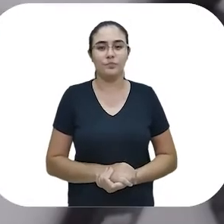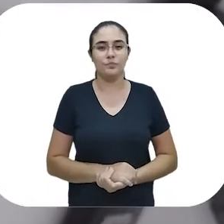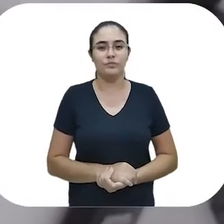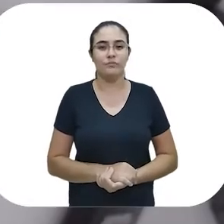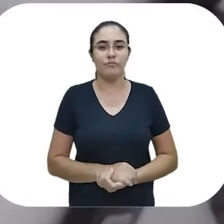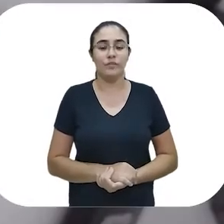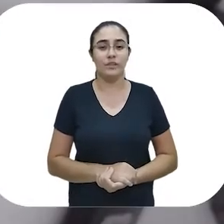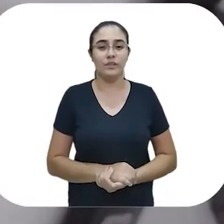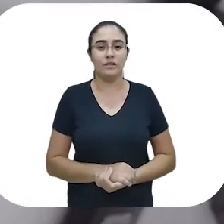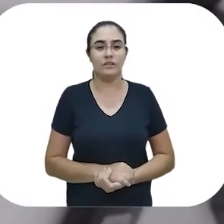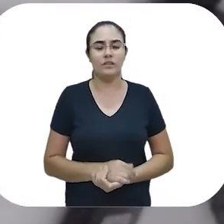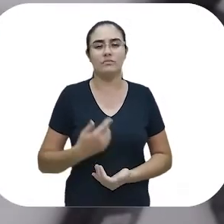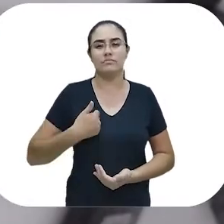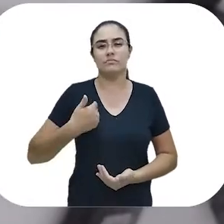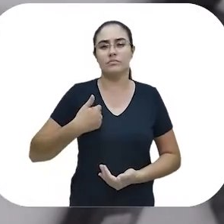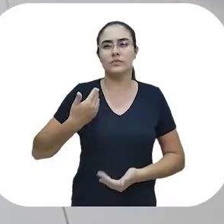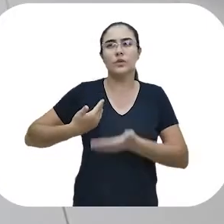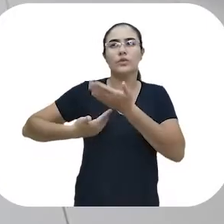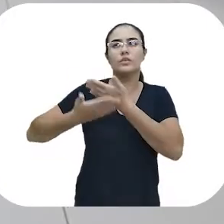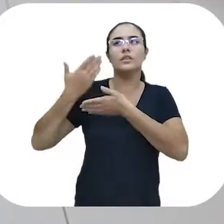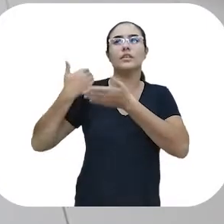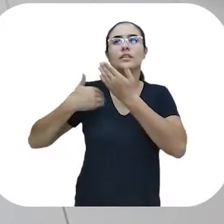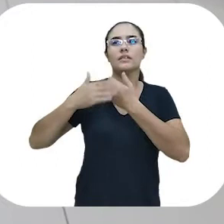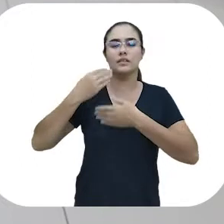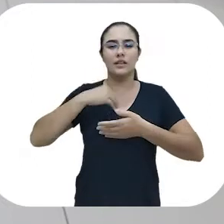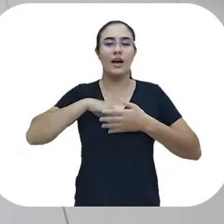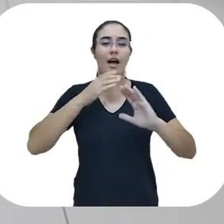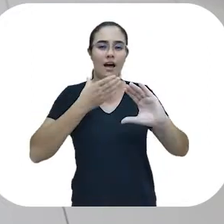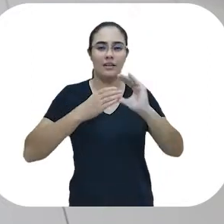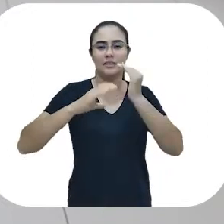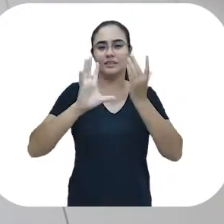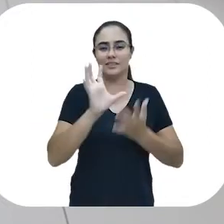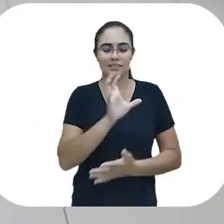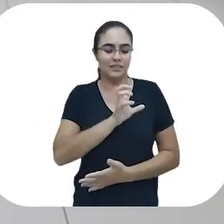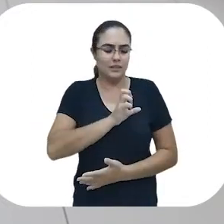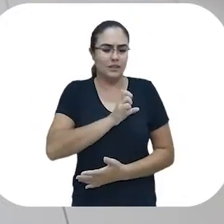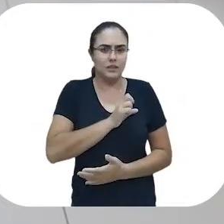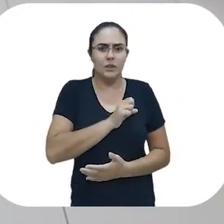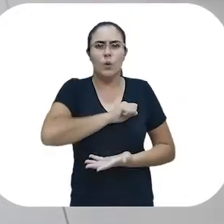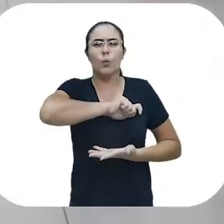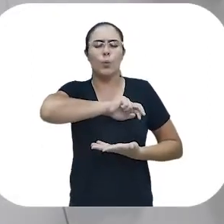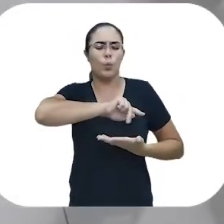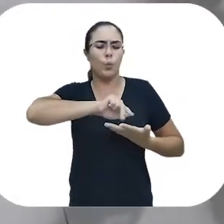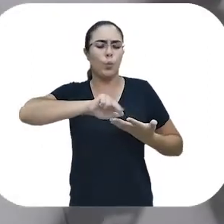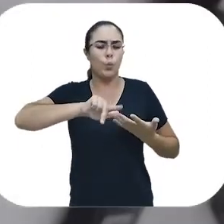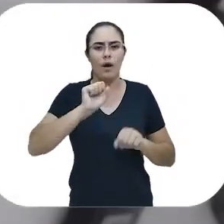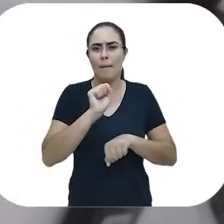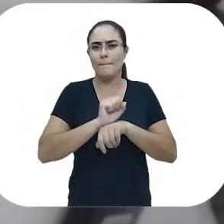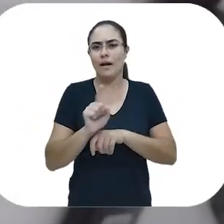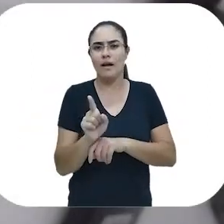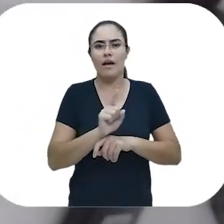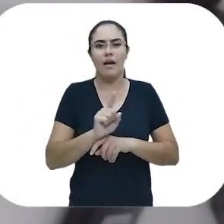Marear o tempo cá por dentro é canção de amor que não se acaba. É um jeito sereno que não